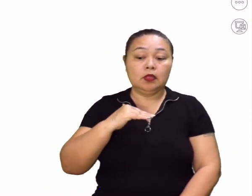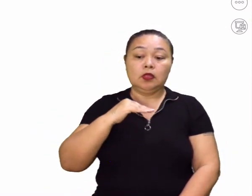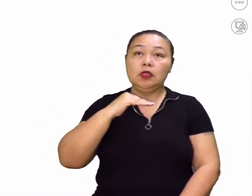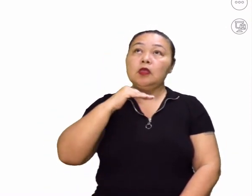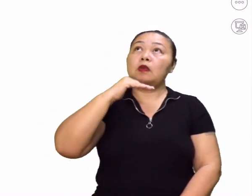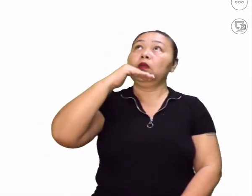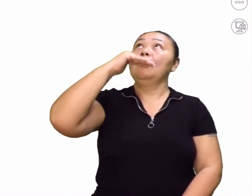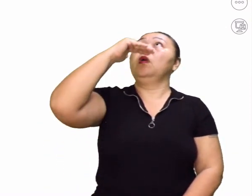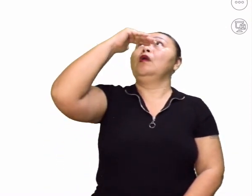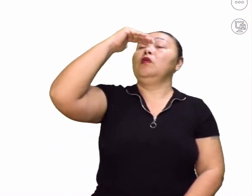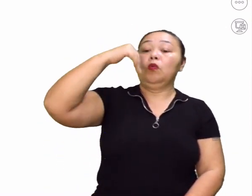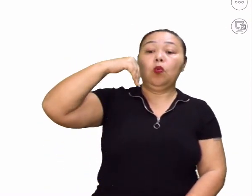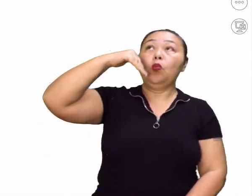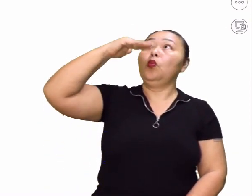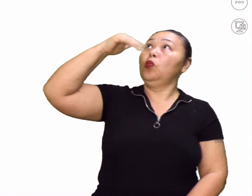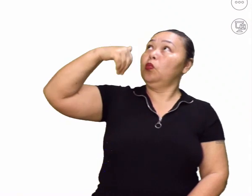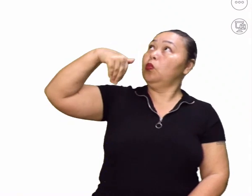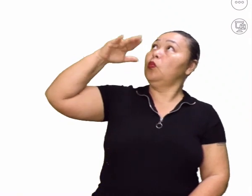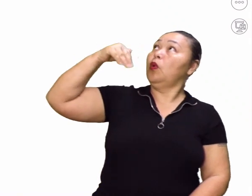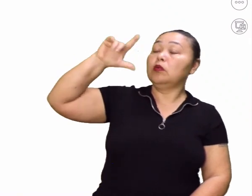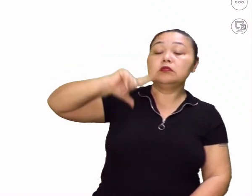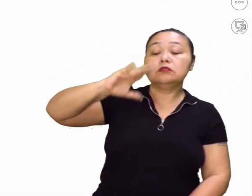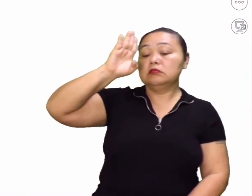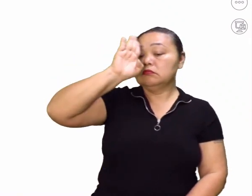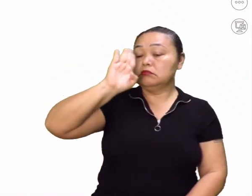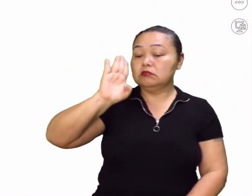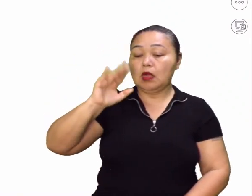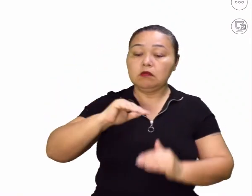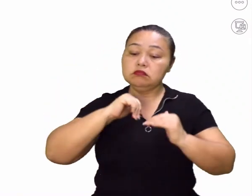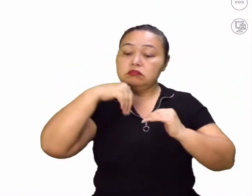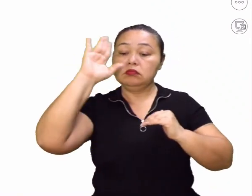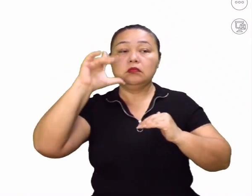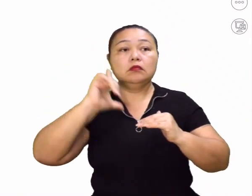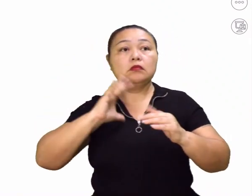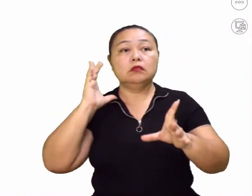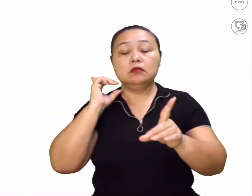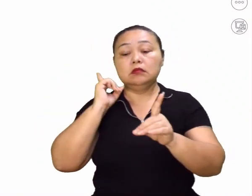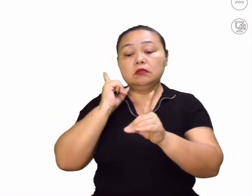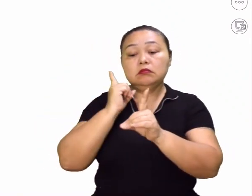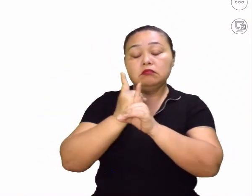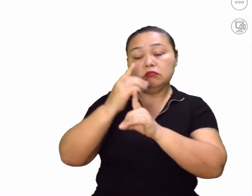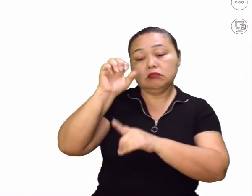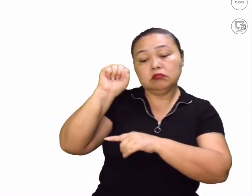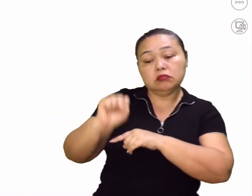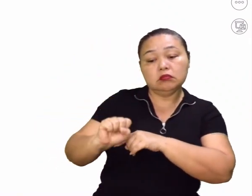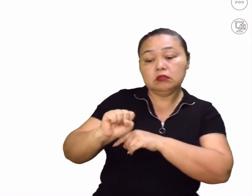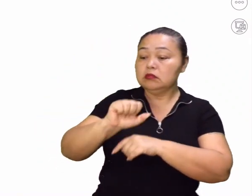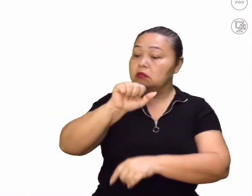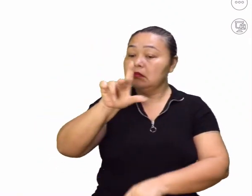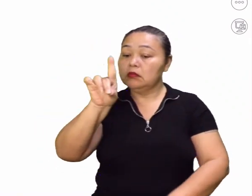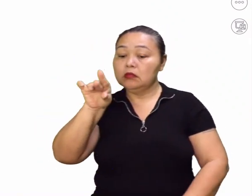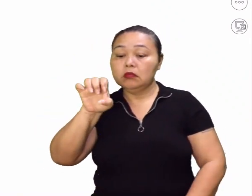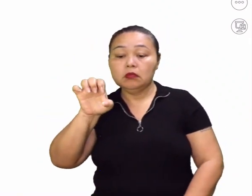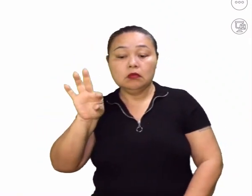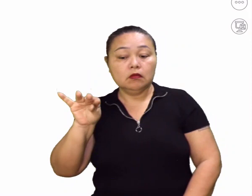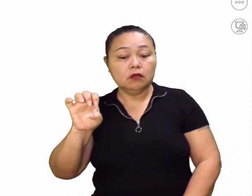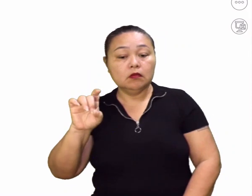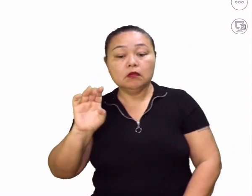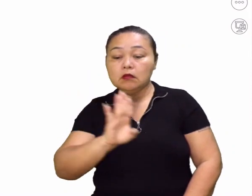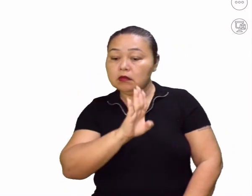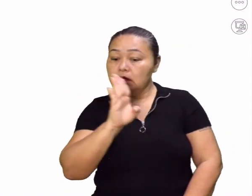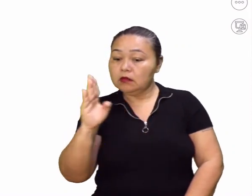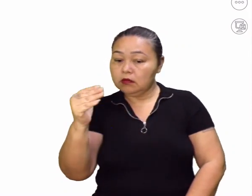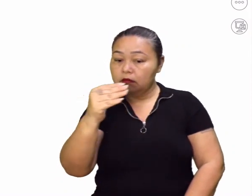temos no Brasil. Muito a altimetria maior, geralmente a gente vai encontrar no sul, sudeste, indo